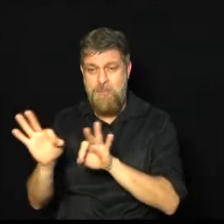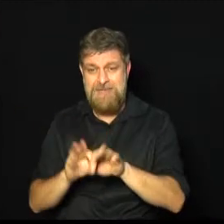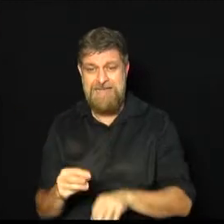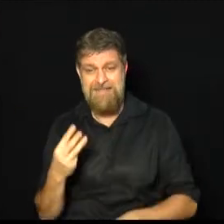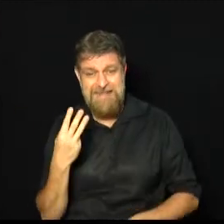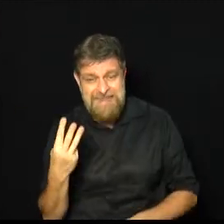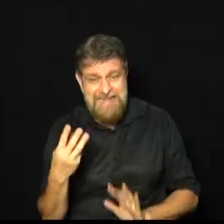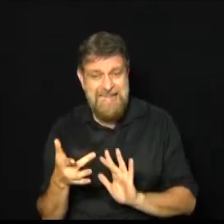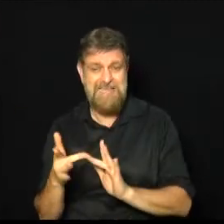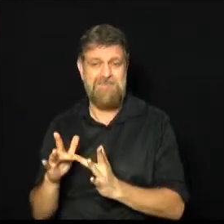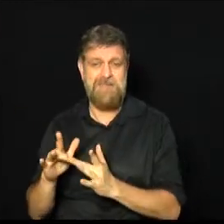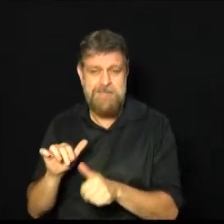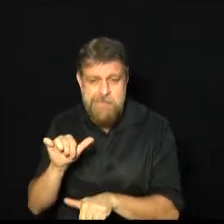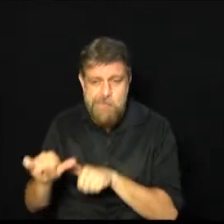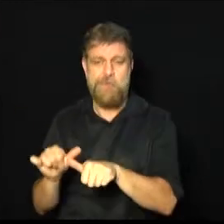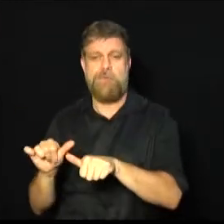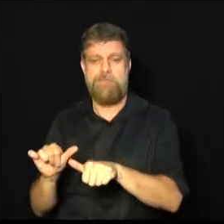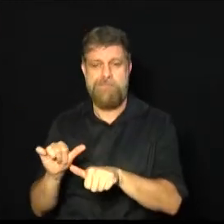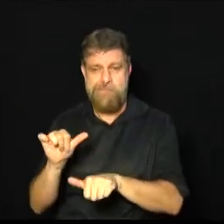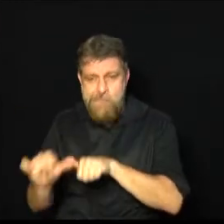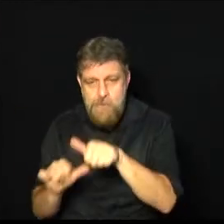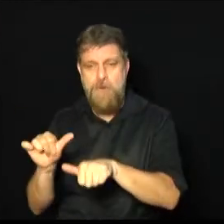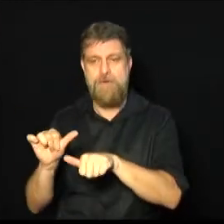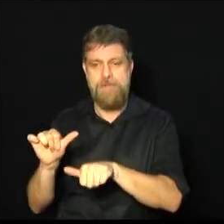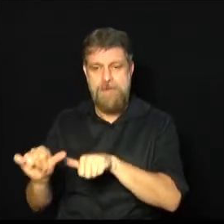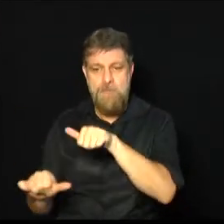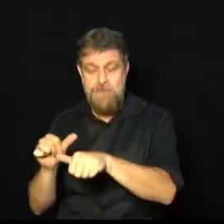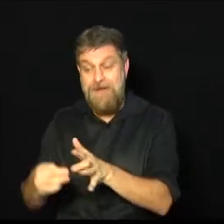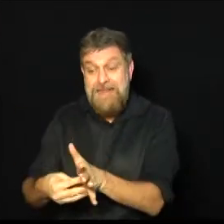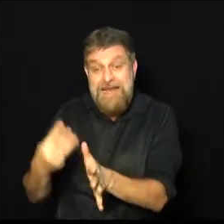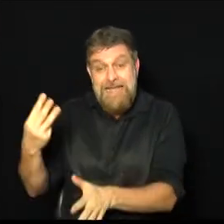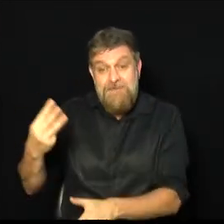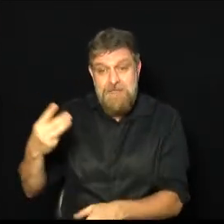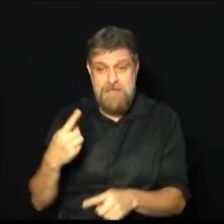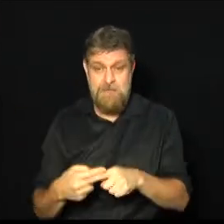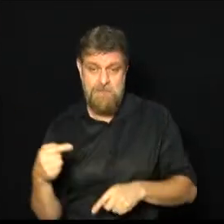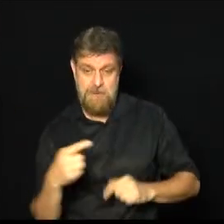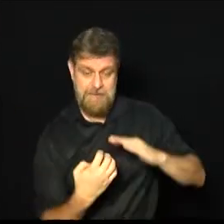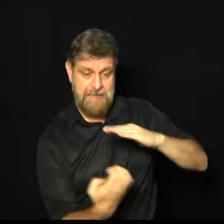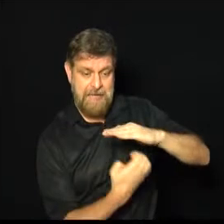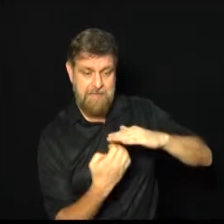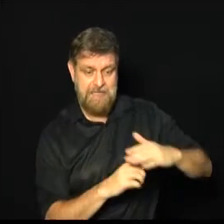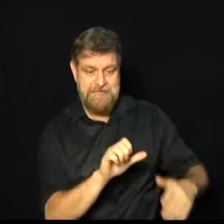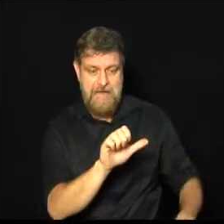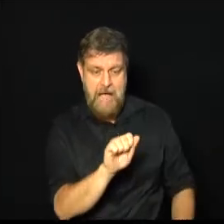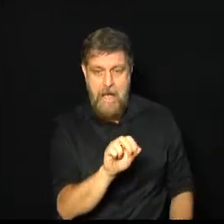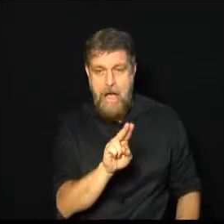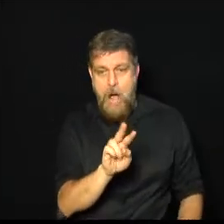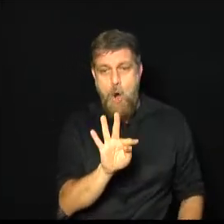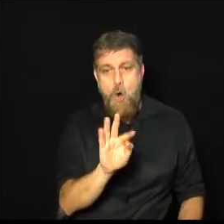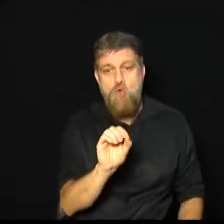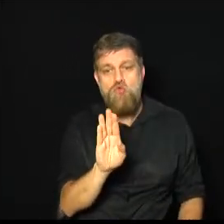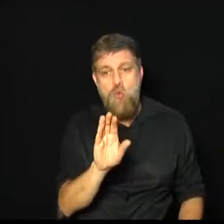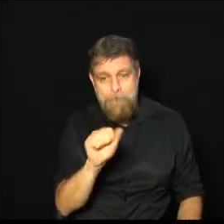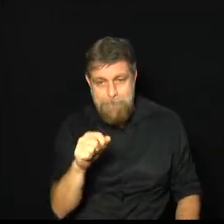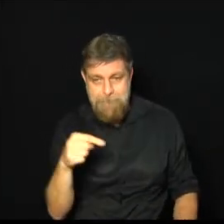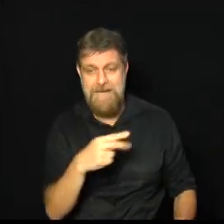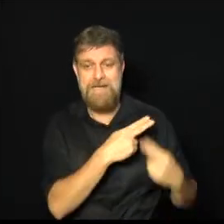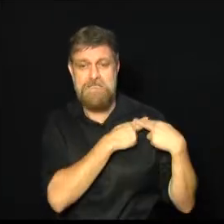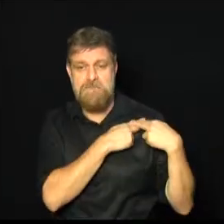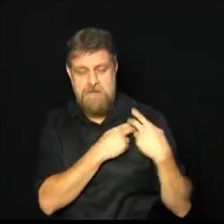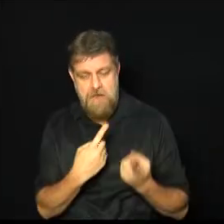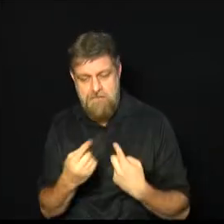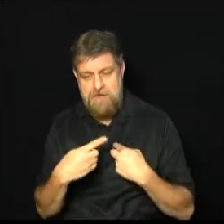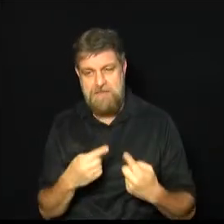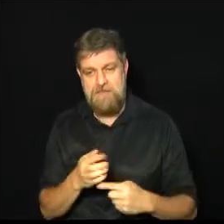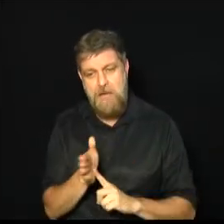vezes, por razões da própria Autoban, que é a empresa concessionária da Via Bandeirantes, e da